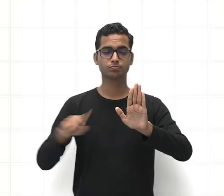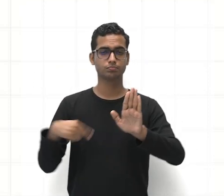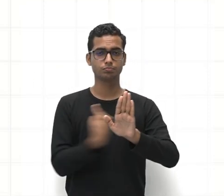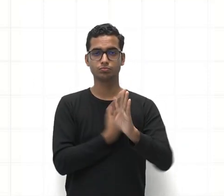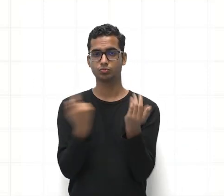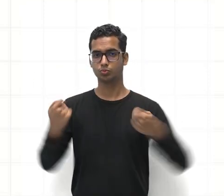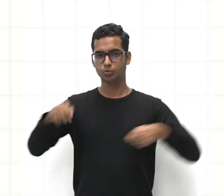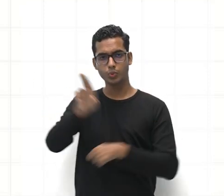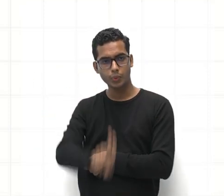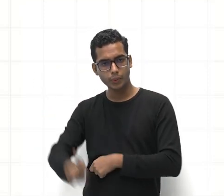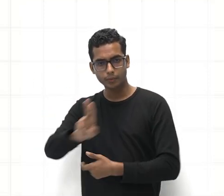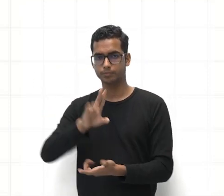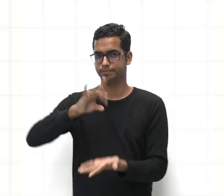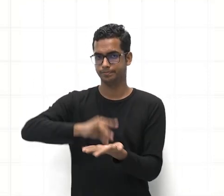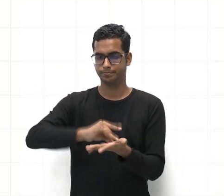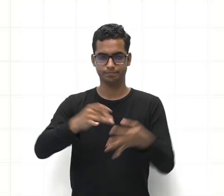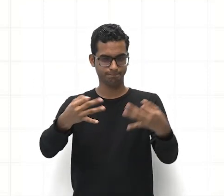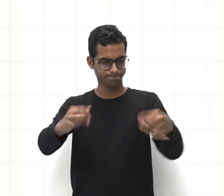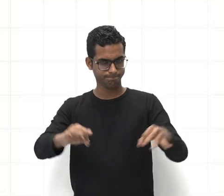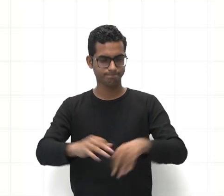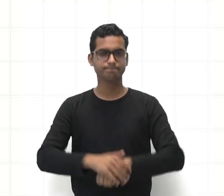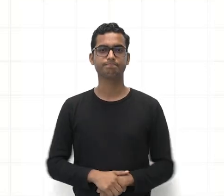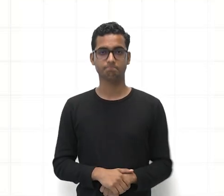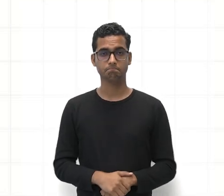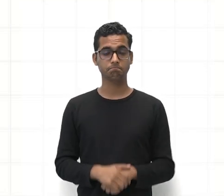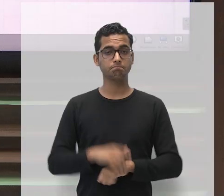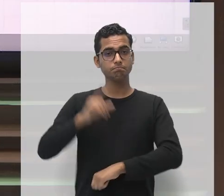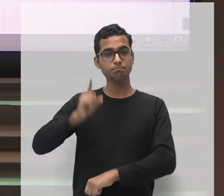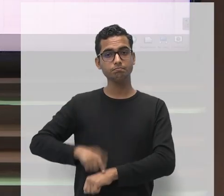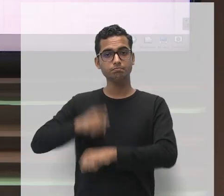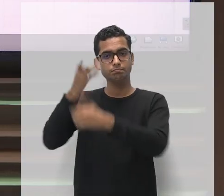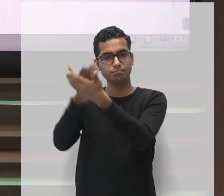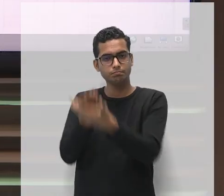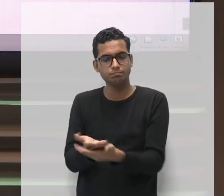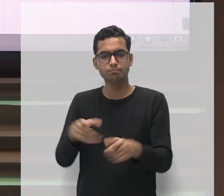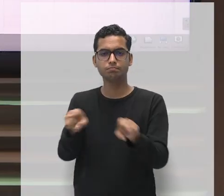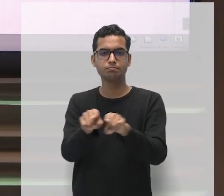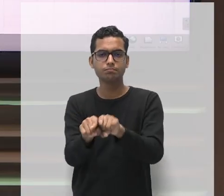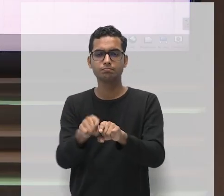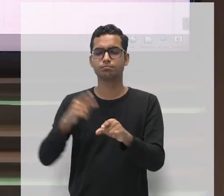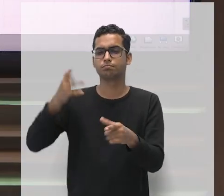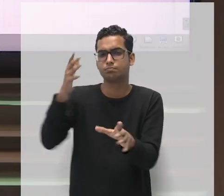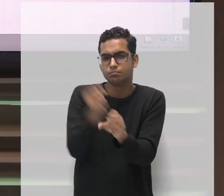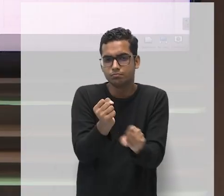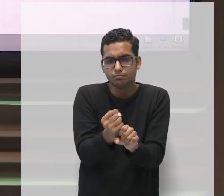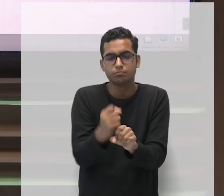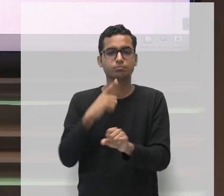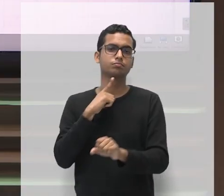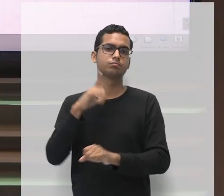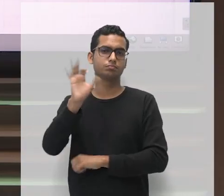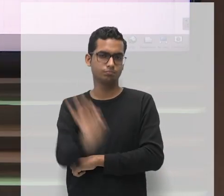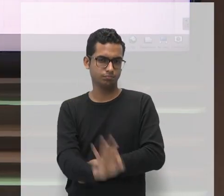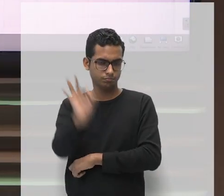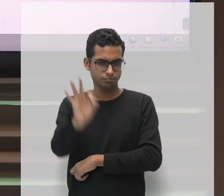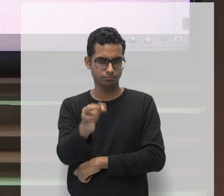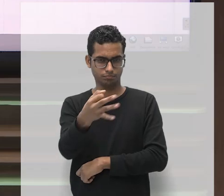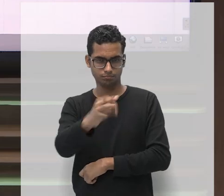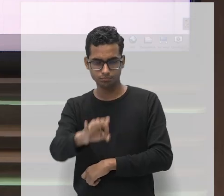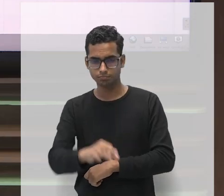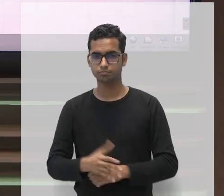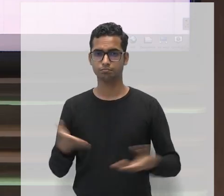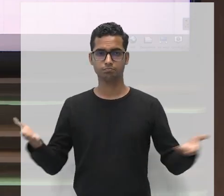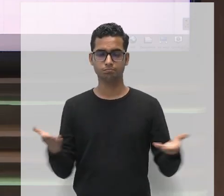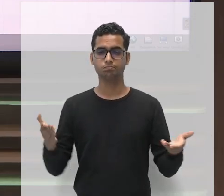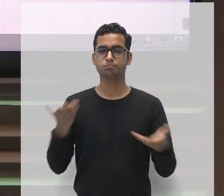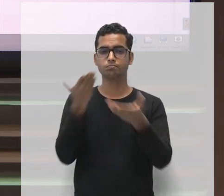podemos usar, certo? Quando estamos trabalhando problemas que envolvam porcentagem, certo? Agora